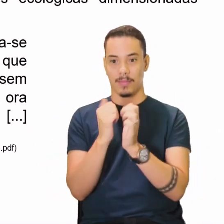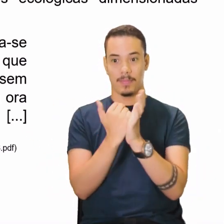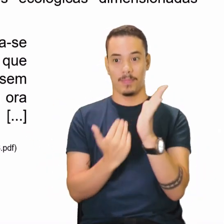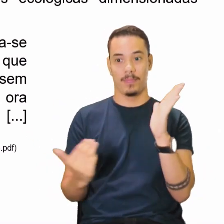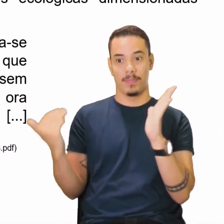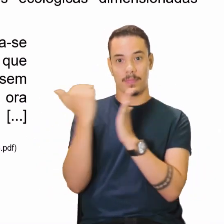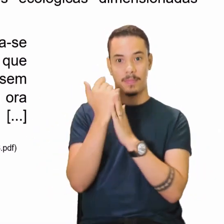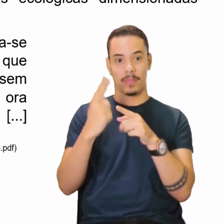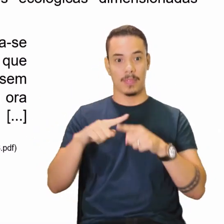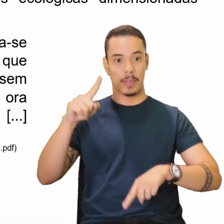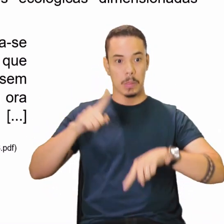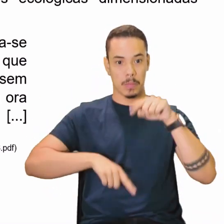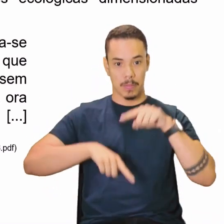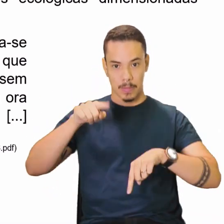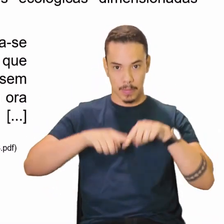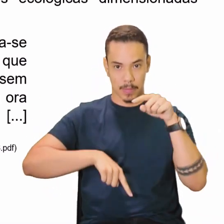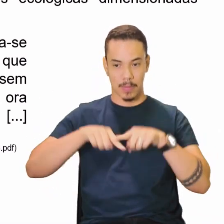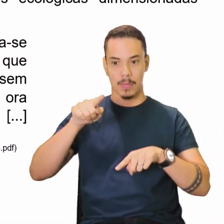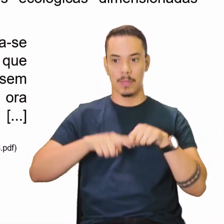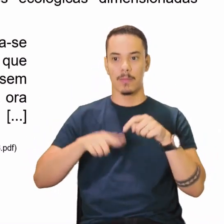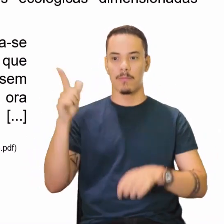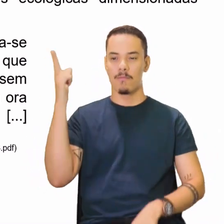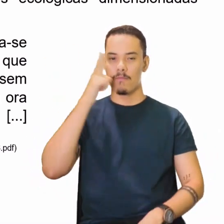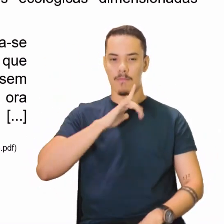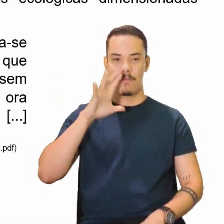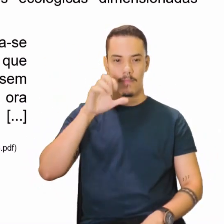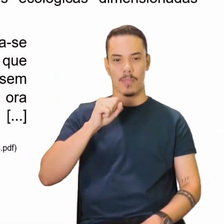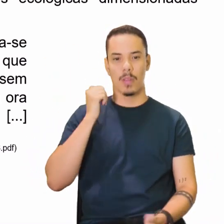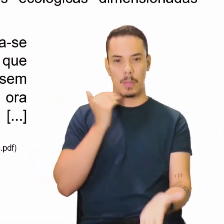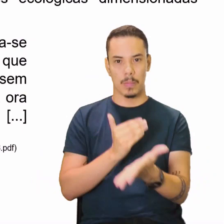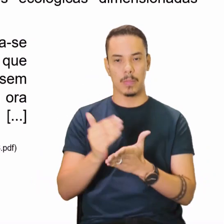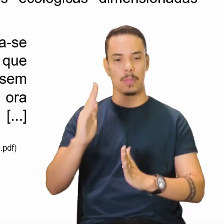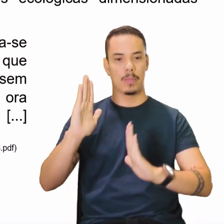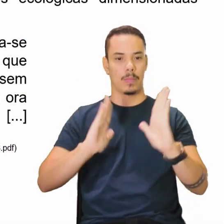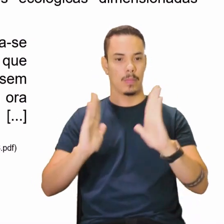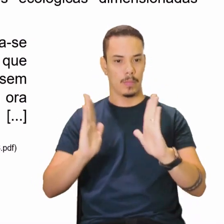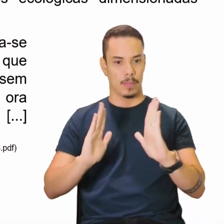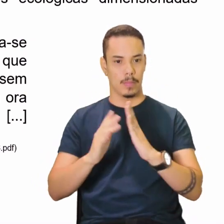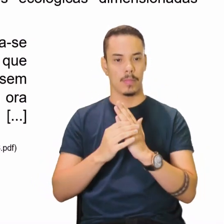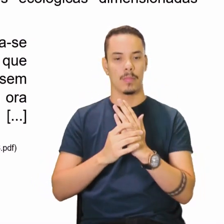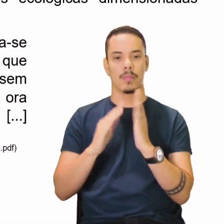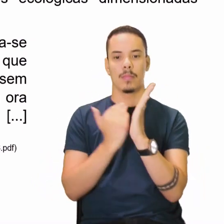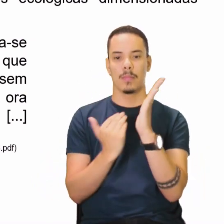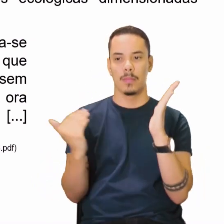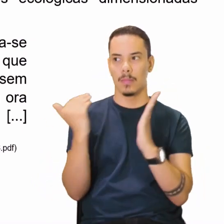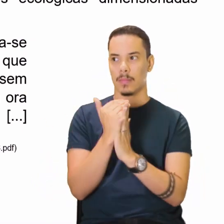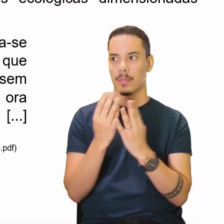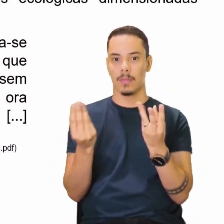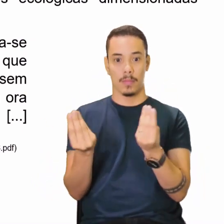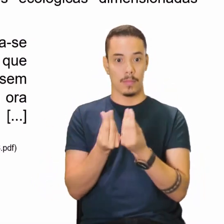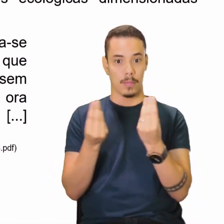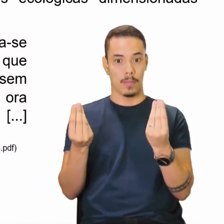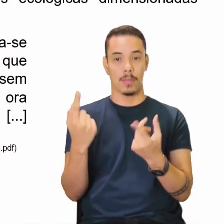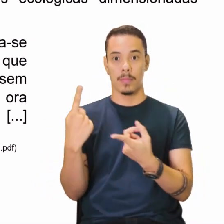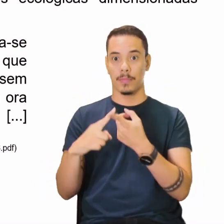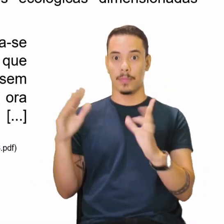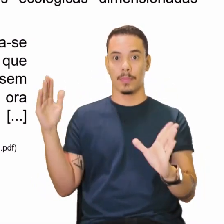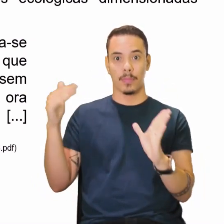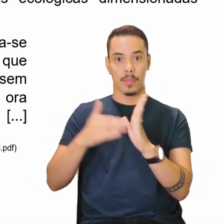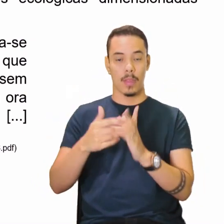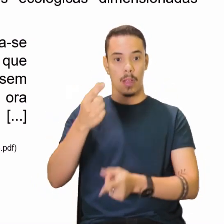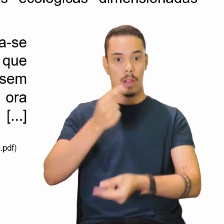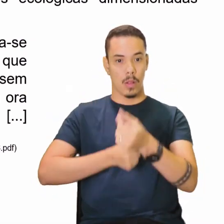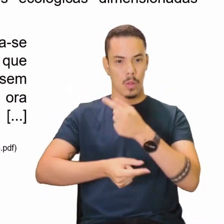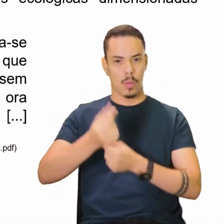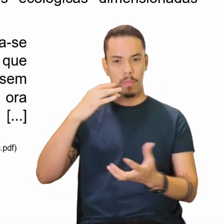abundância material de alcançado a partir desse período, maior proeminência. Afinal, a